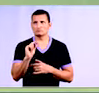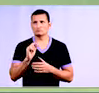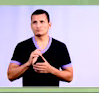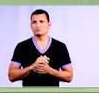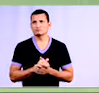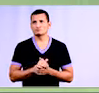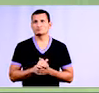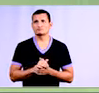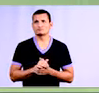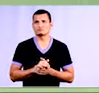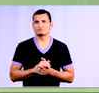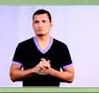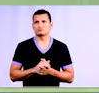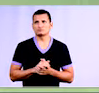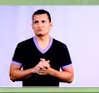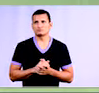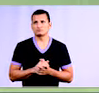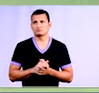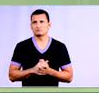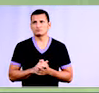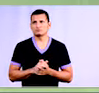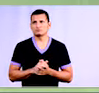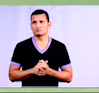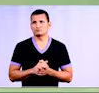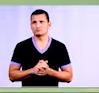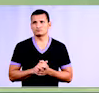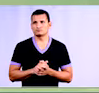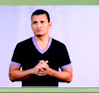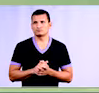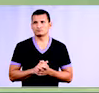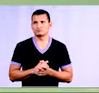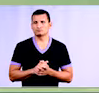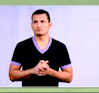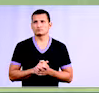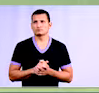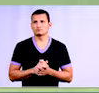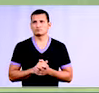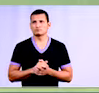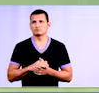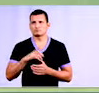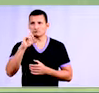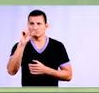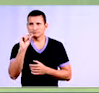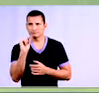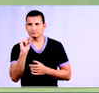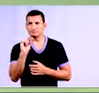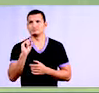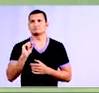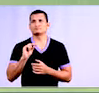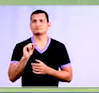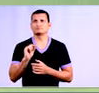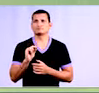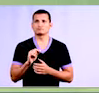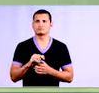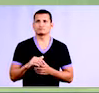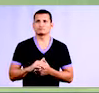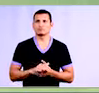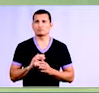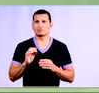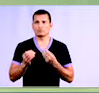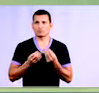Acabou-se o que era doce. E, eventualmente, se esgota. E qual que é a solução,